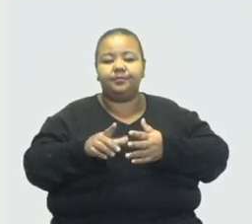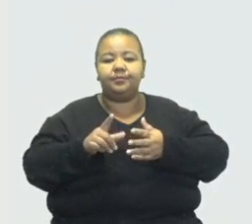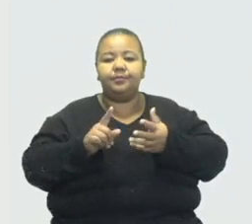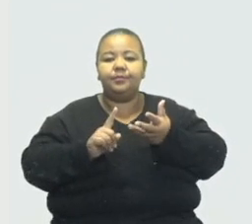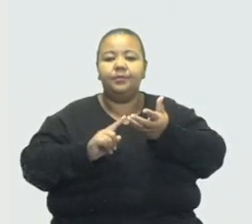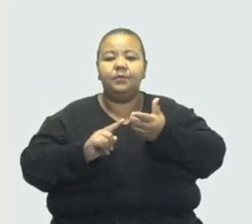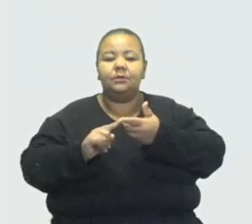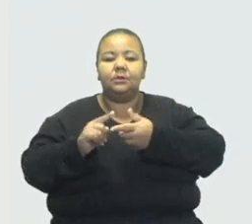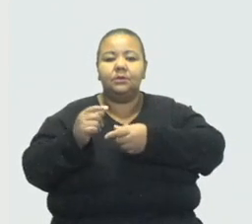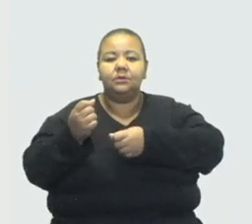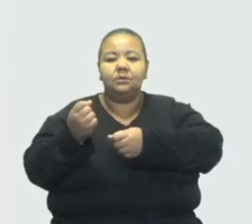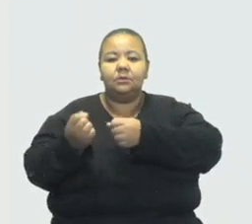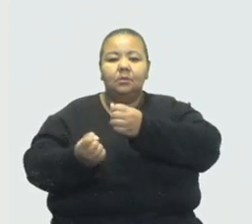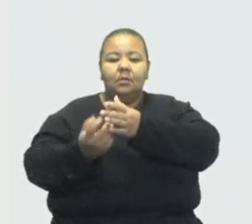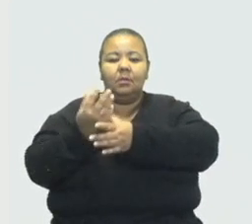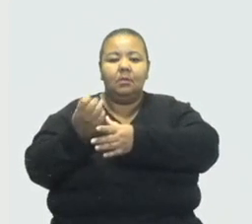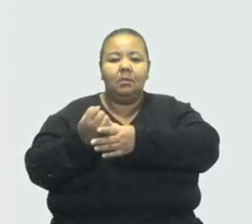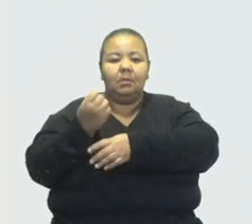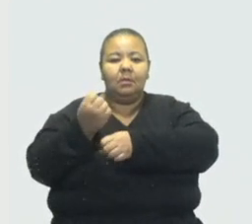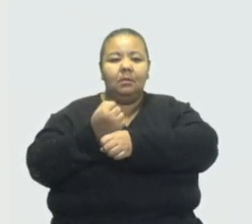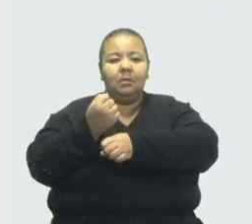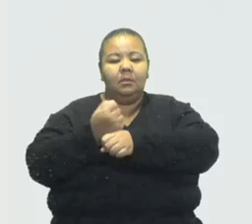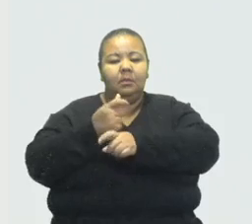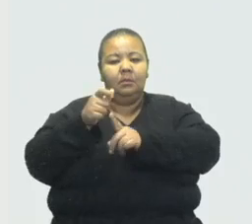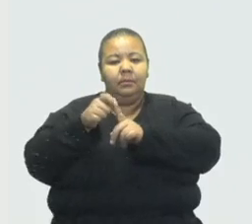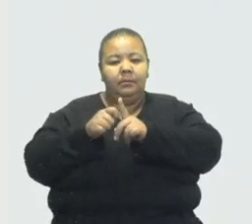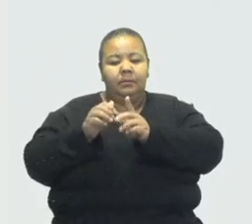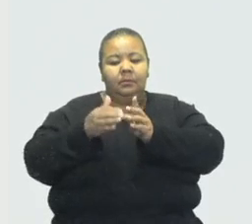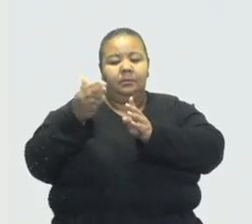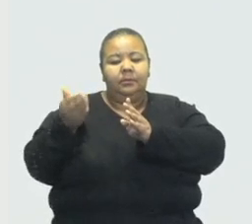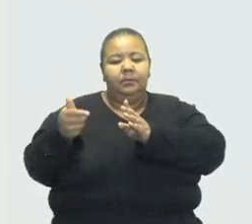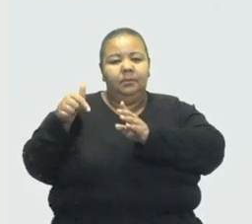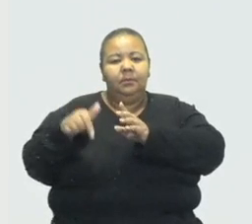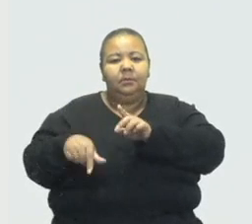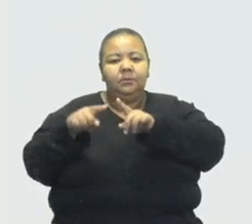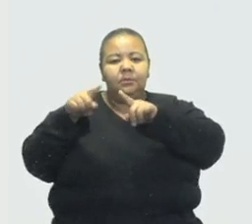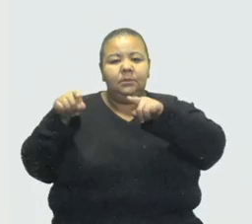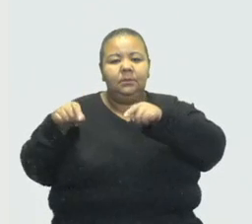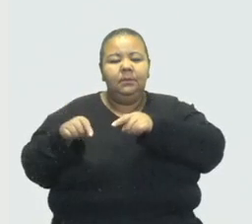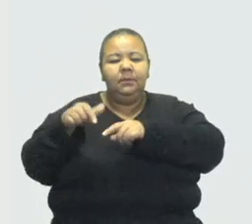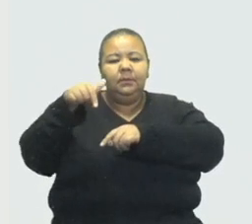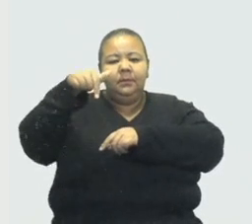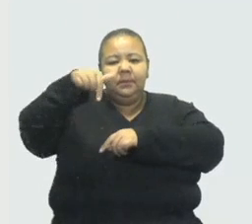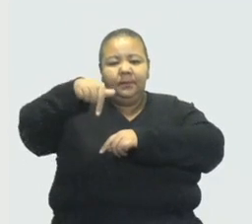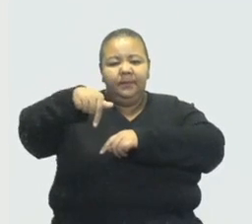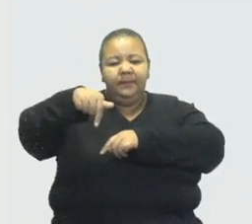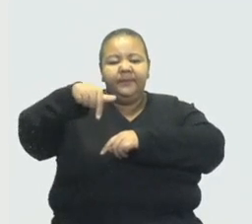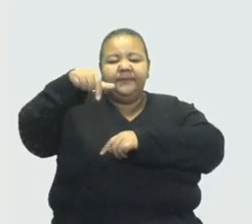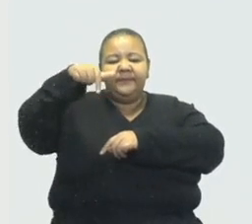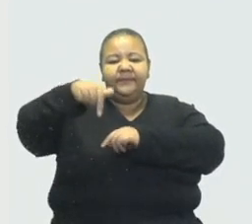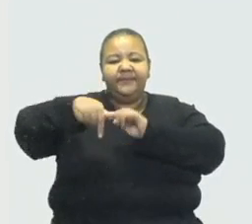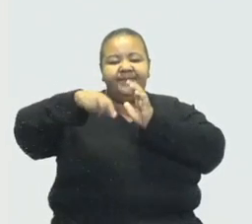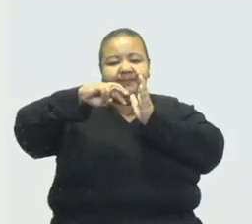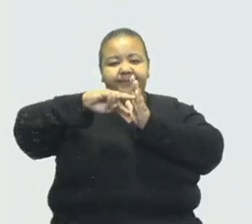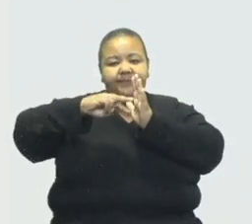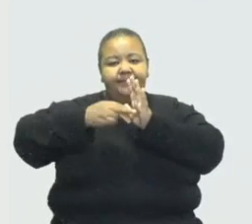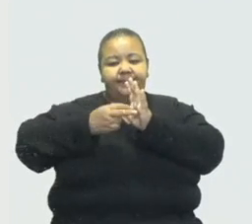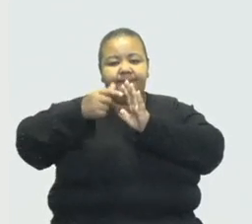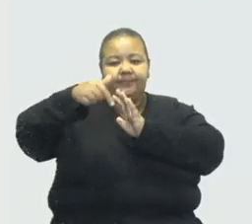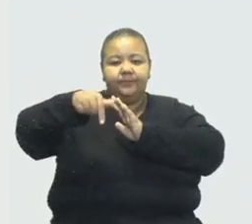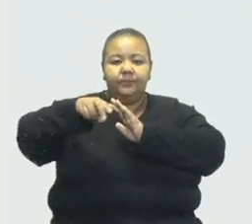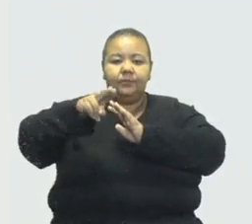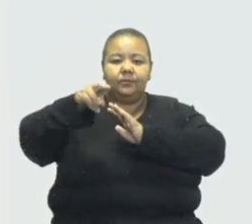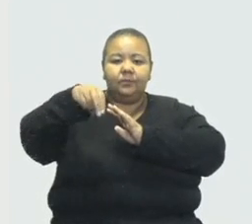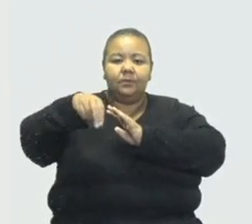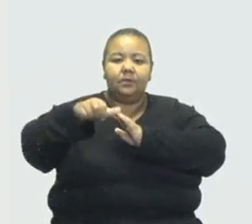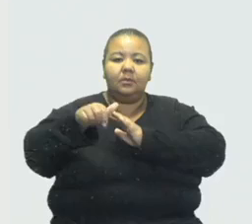quantidade produzida em certo mês está disposta na matriz Q. Então, a nossa matriz Q refere-se ao